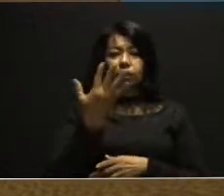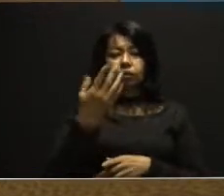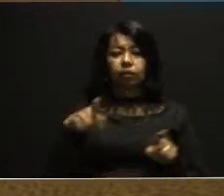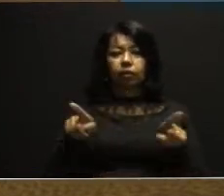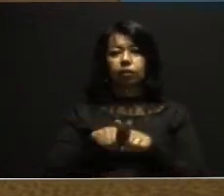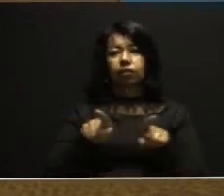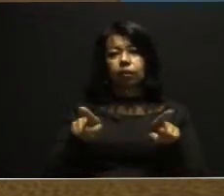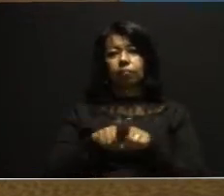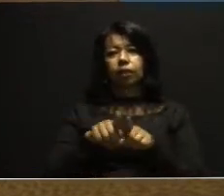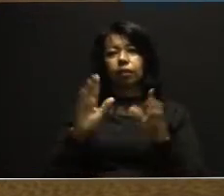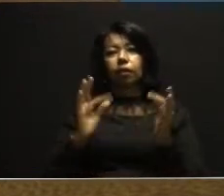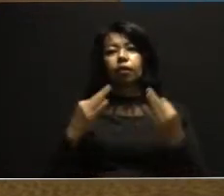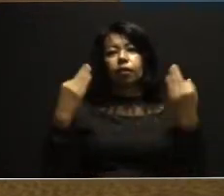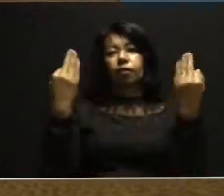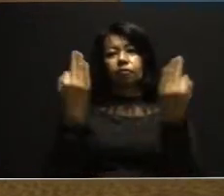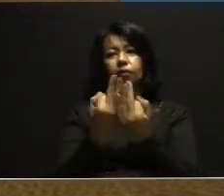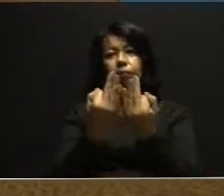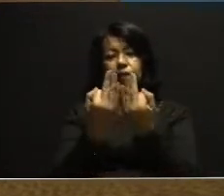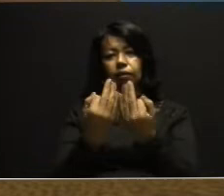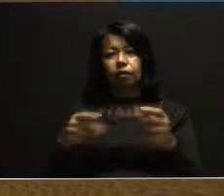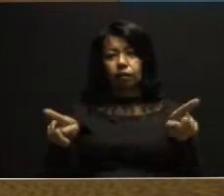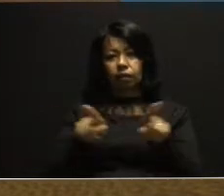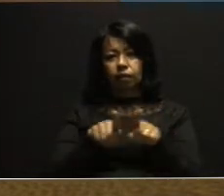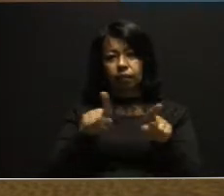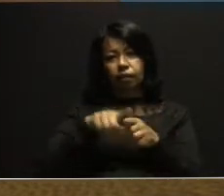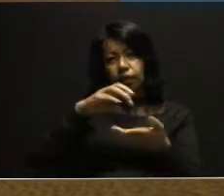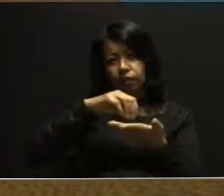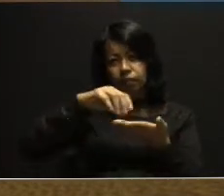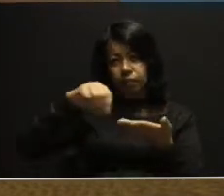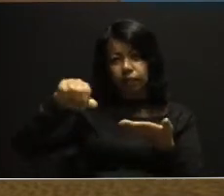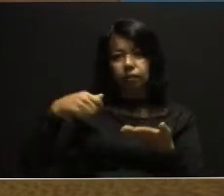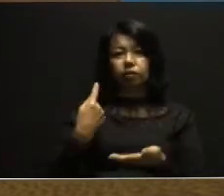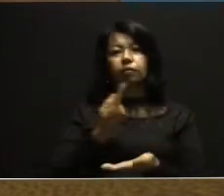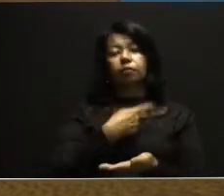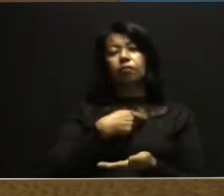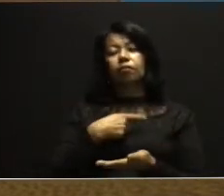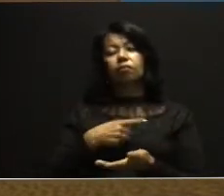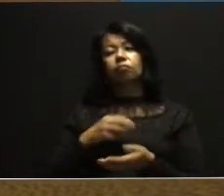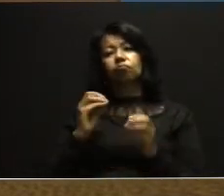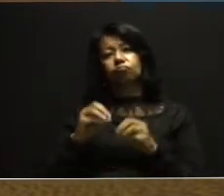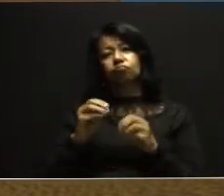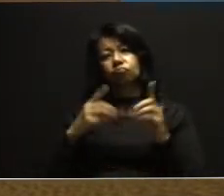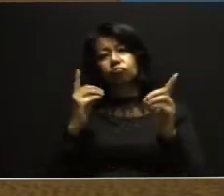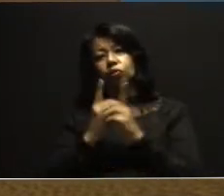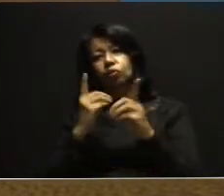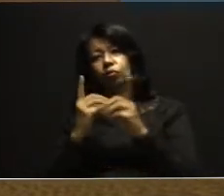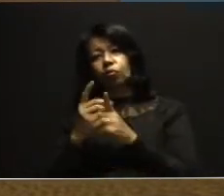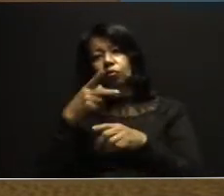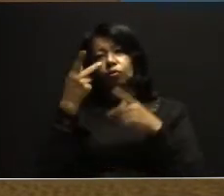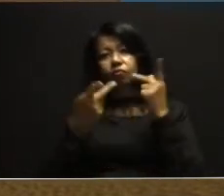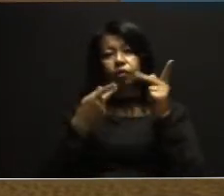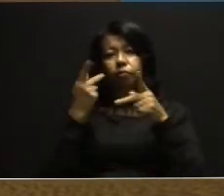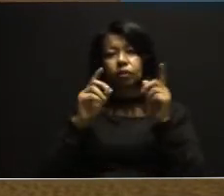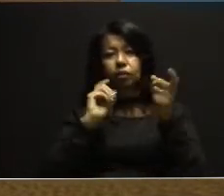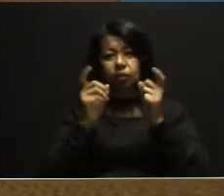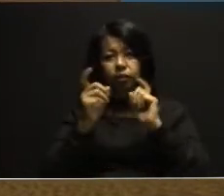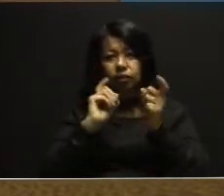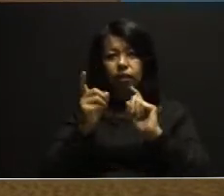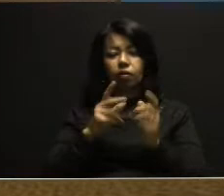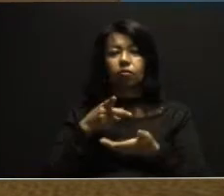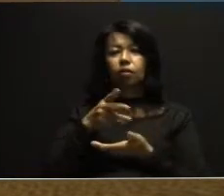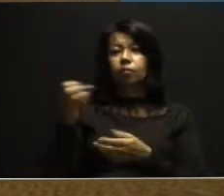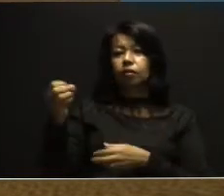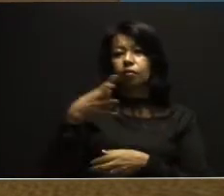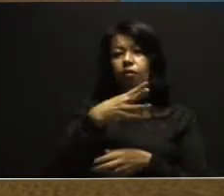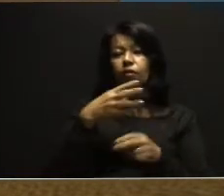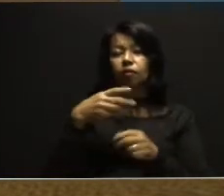também é a família. E assim também são as sementes que nós lançamos nesses encontros, nessa sessão, sempre sementes